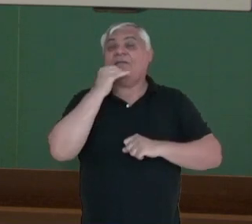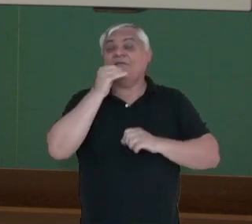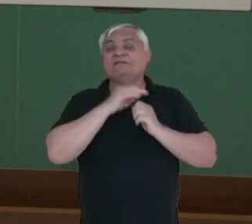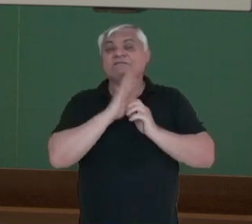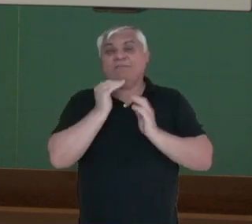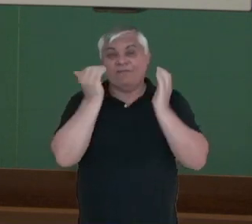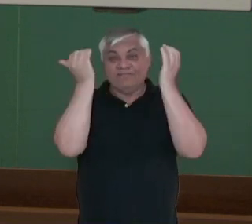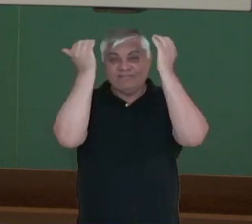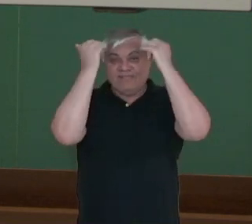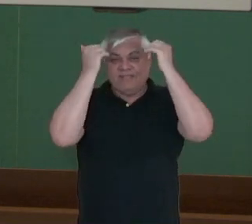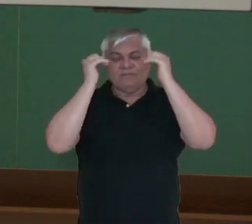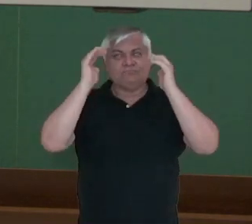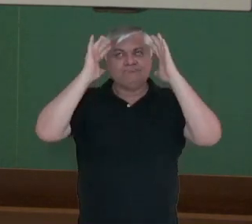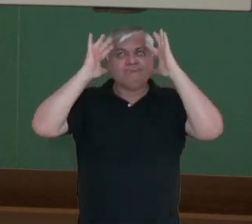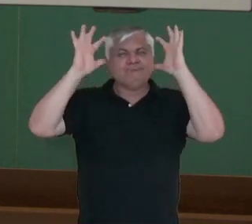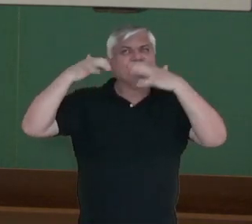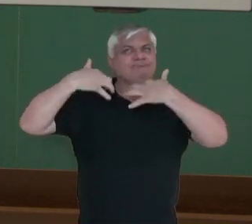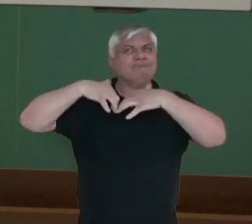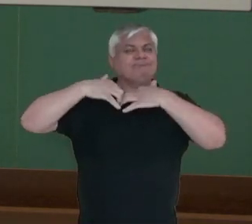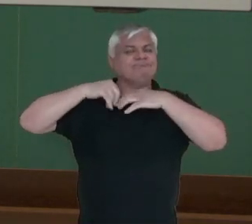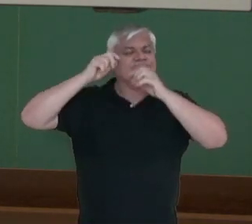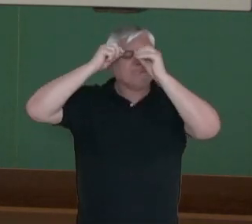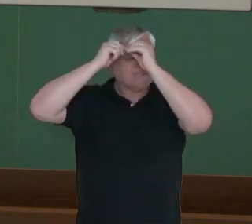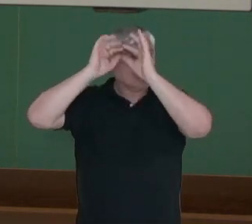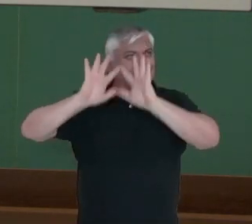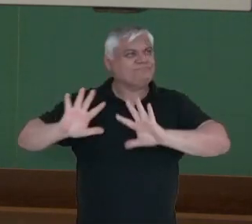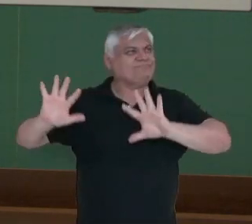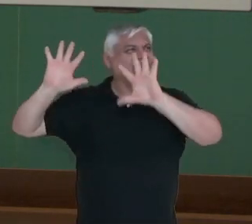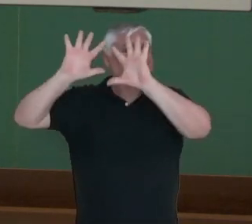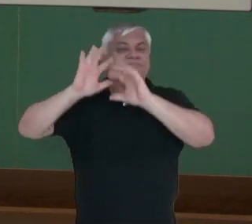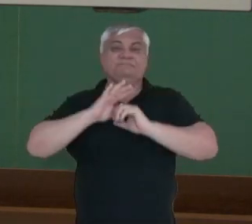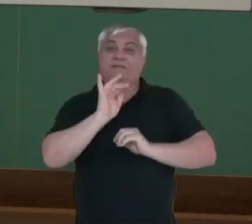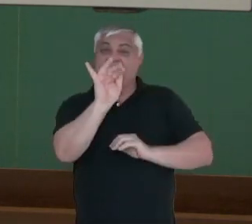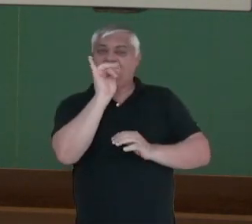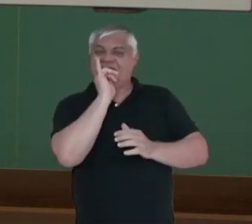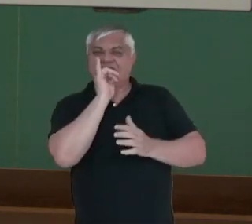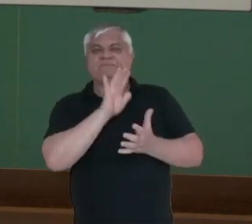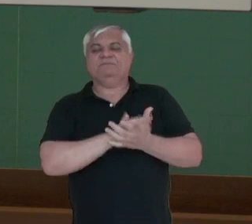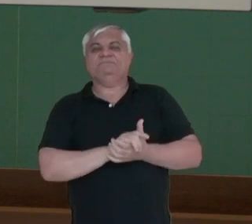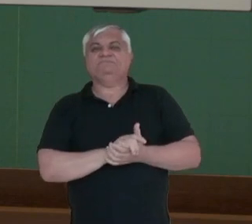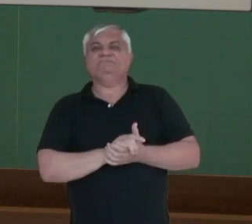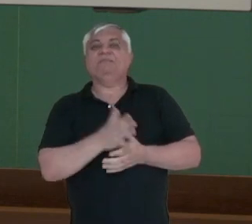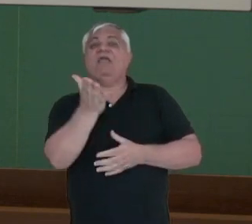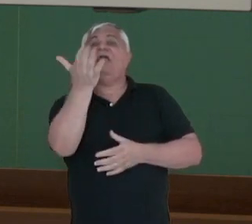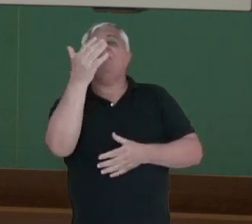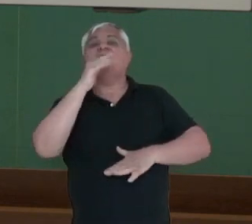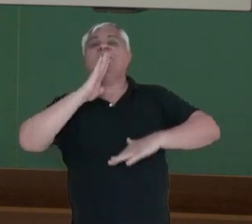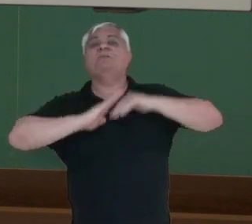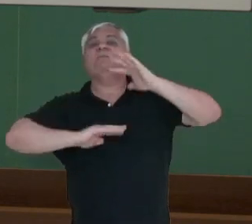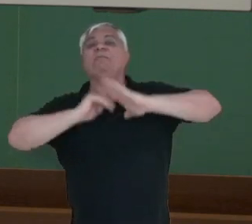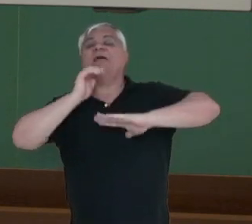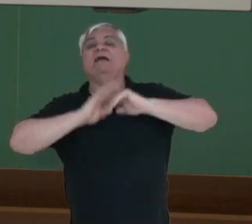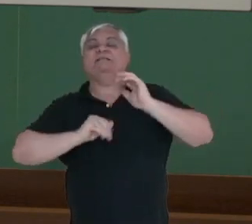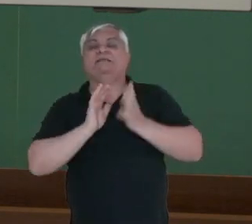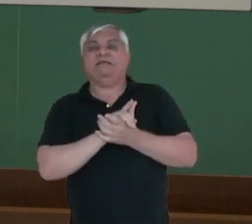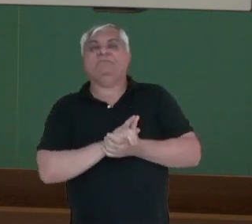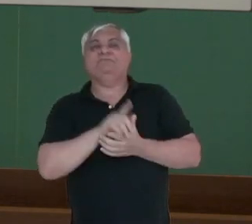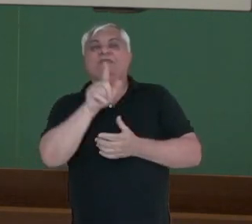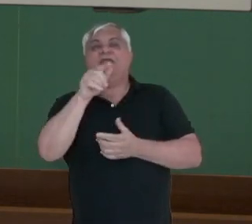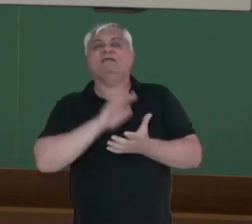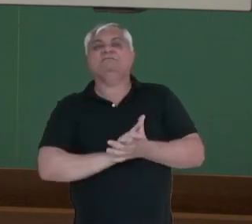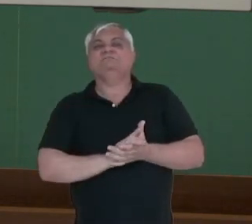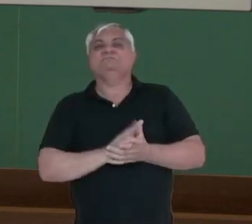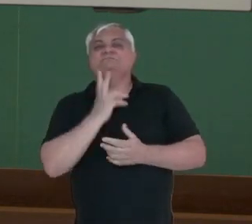mais fracas, são cópias das impressões. Então, se eu digo assim, ó, vamos fazer uma prática aqui de meditação, feche